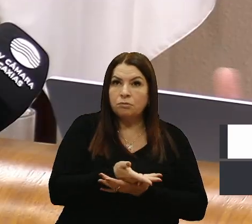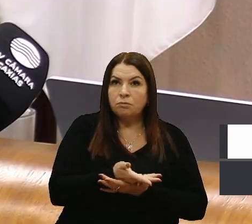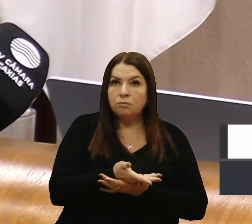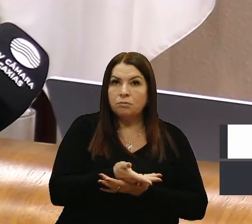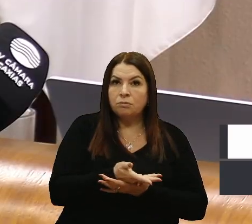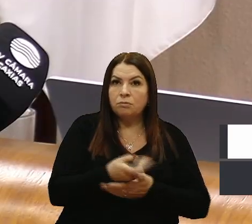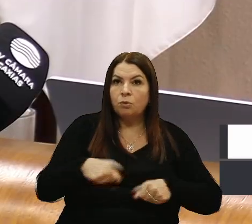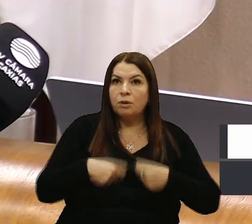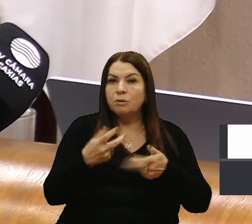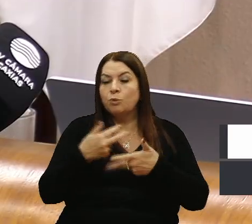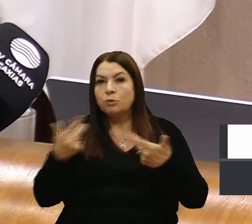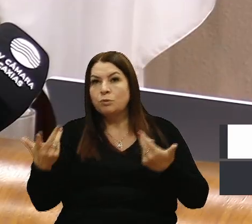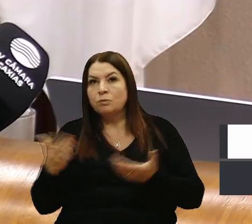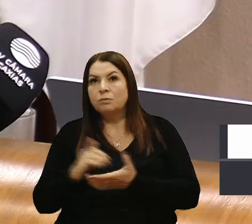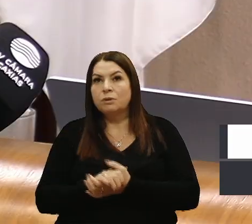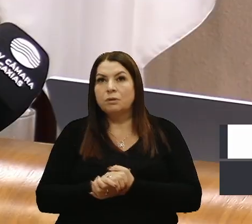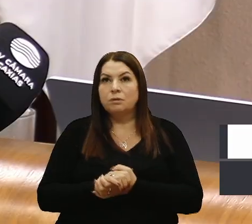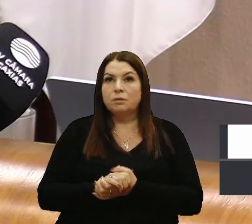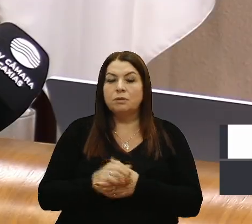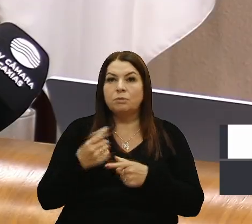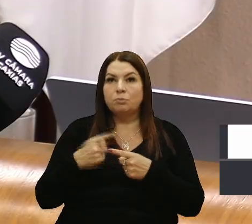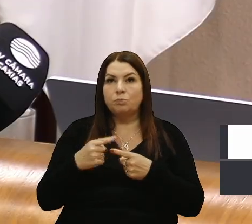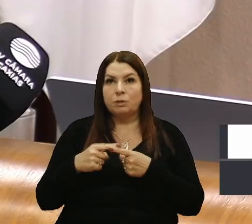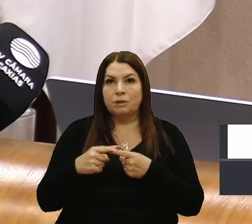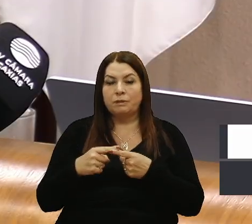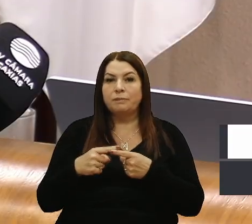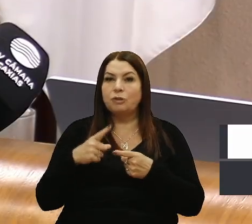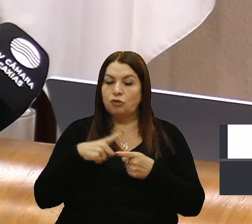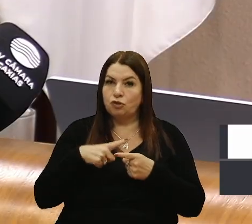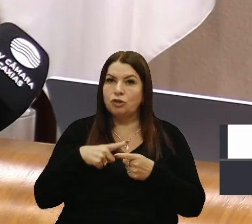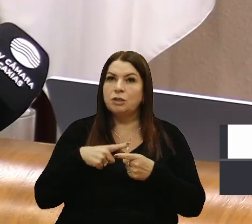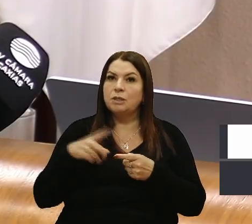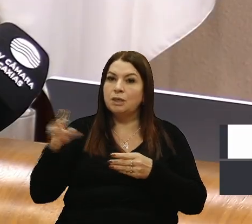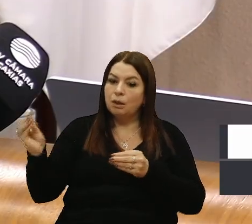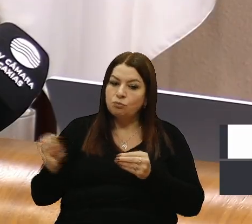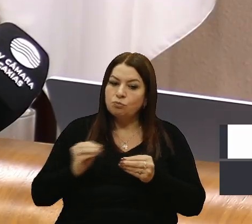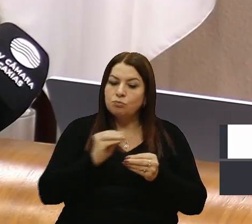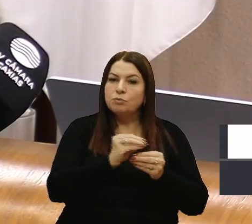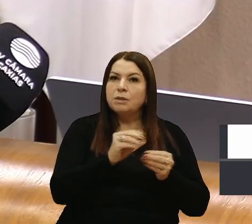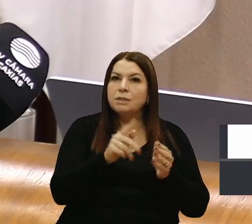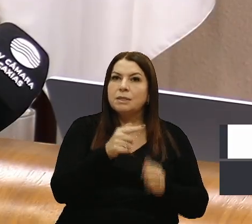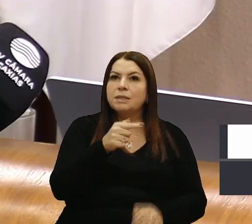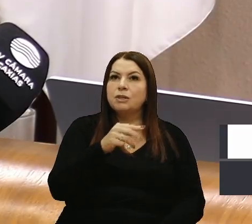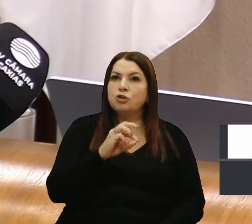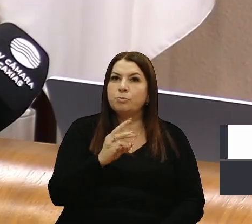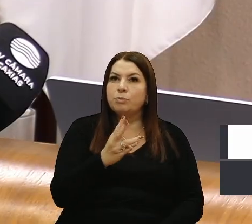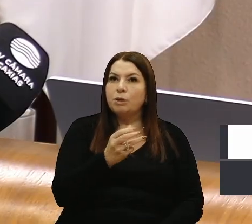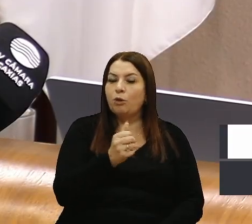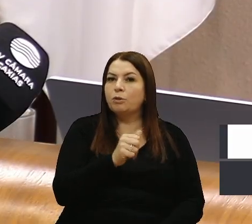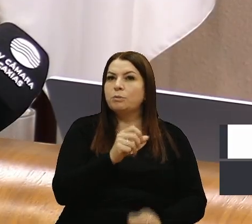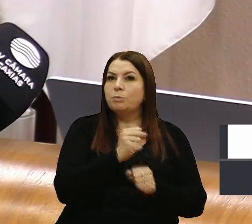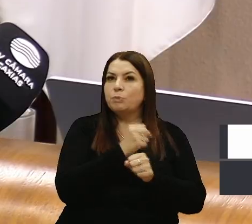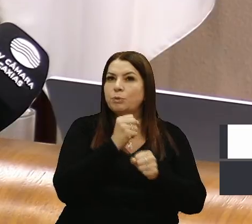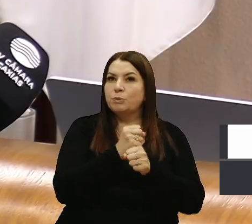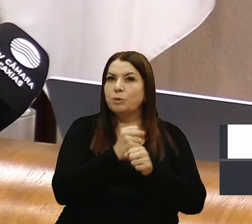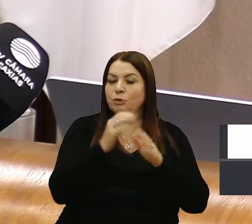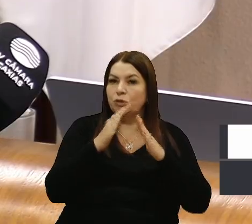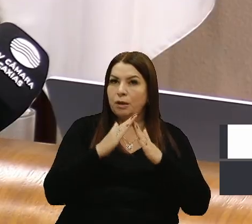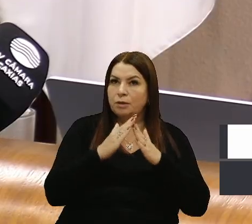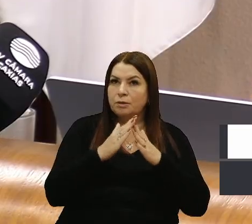não gastaram para outras coisas? Porque a questão é a seguinte, havia uma destinação específica de 7 milhões para a construção de